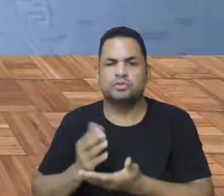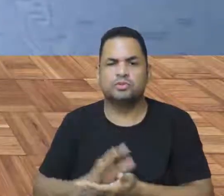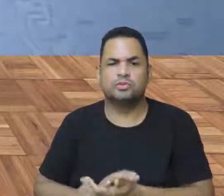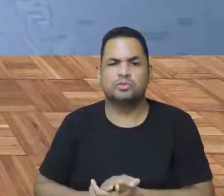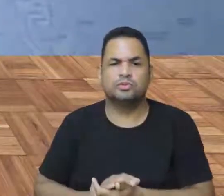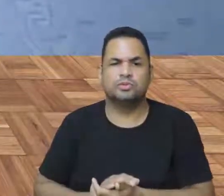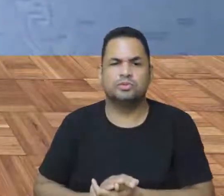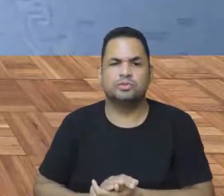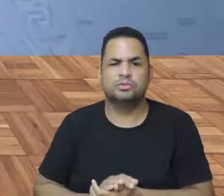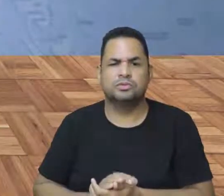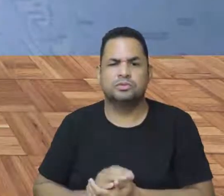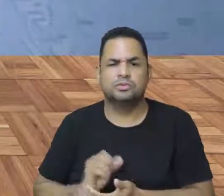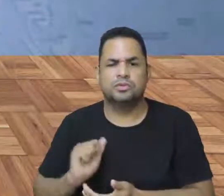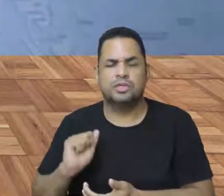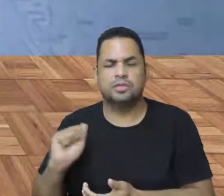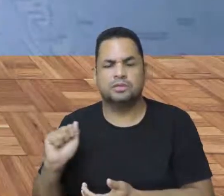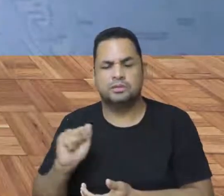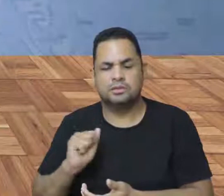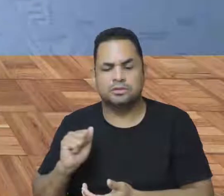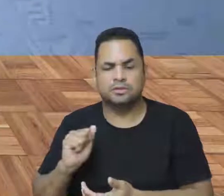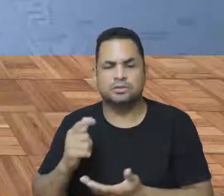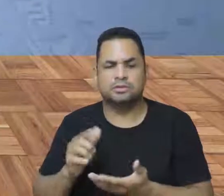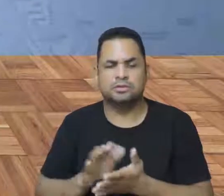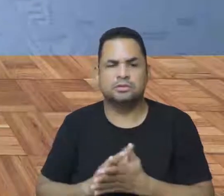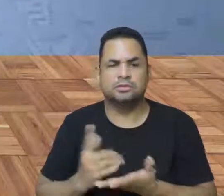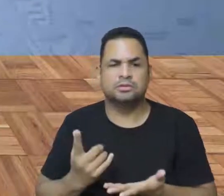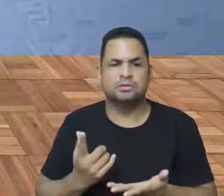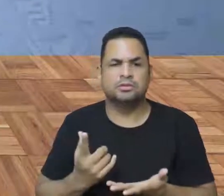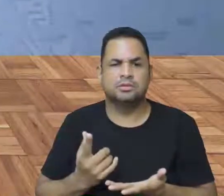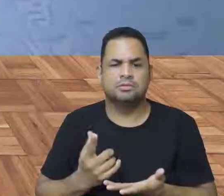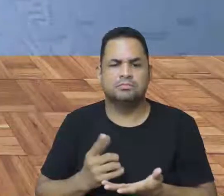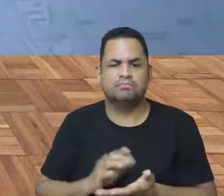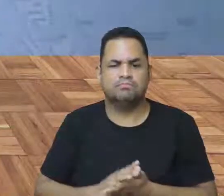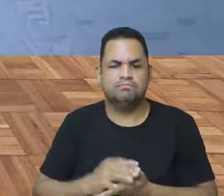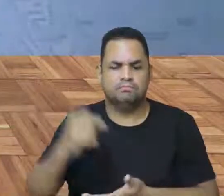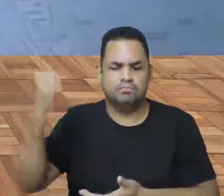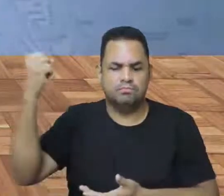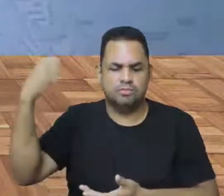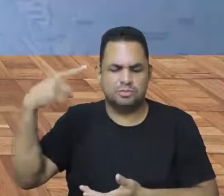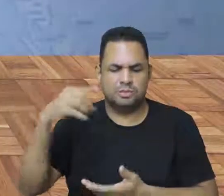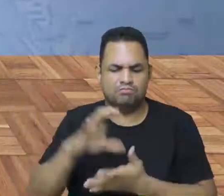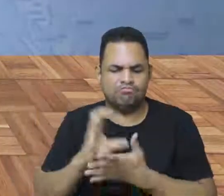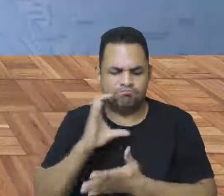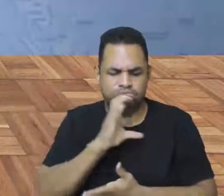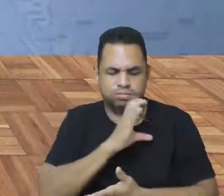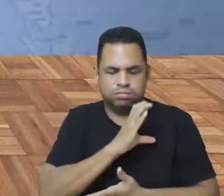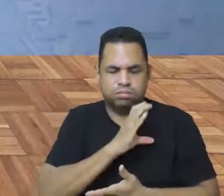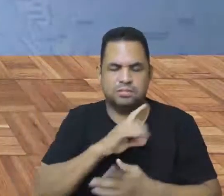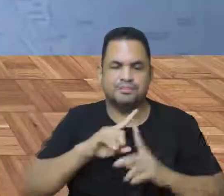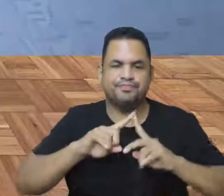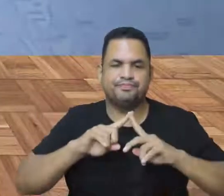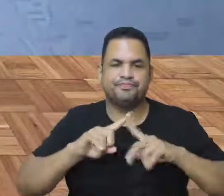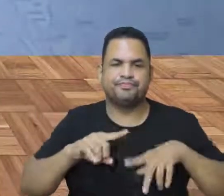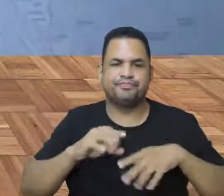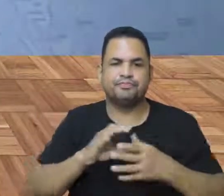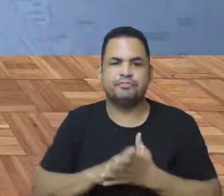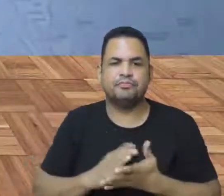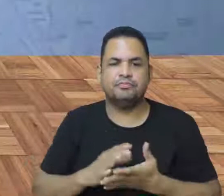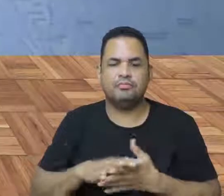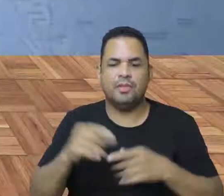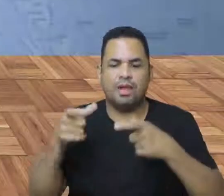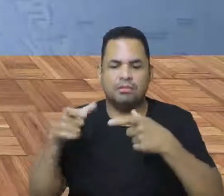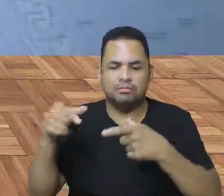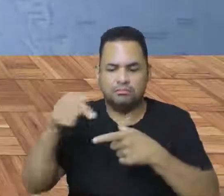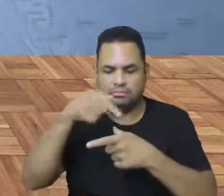Brasil. Mas, professor, no Brasil só não é tão quente, é muito quente. Mas o buraco maior da camada